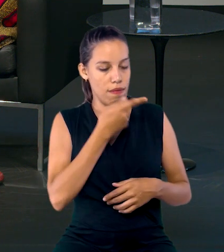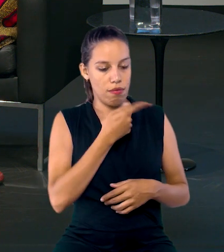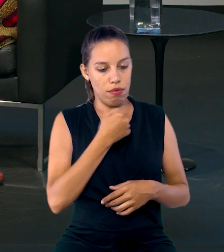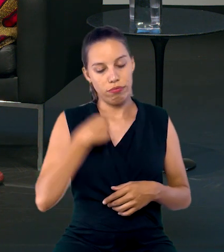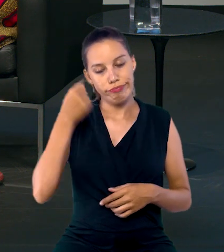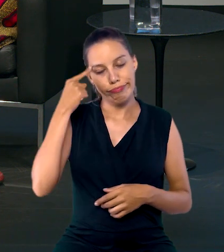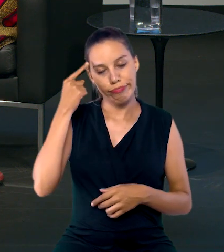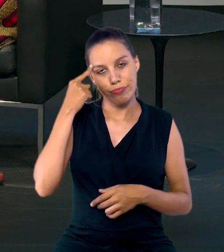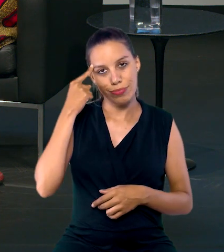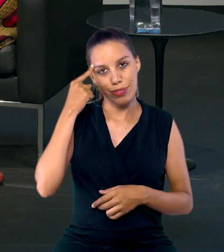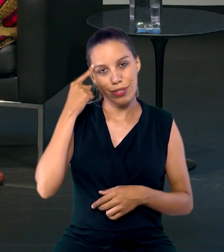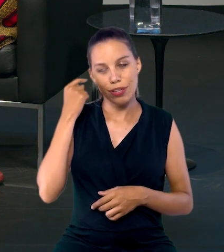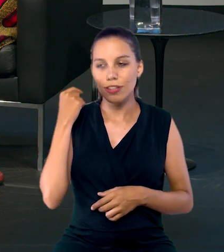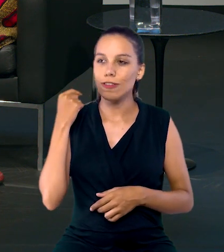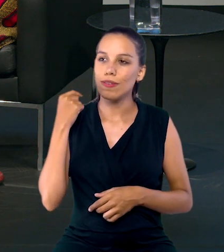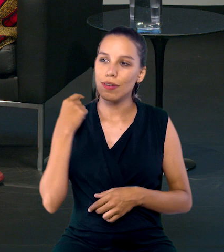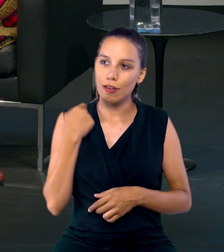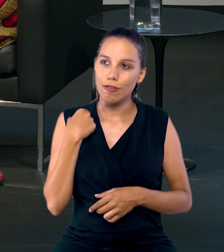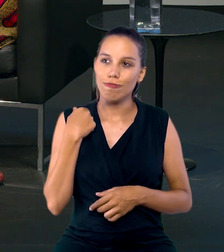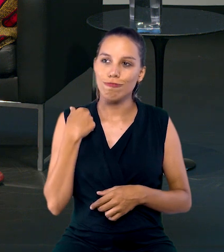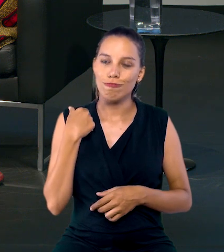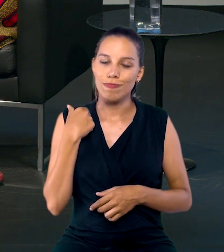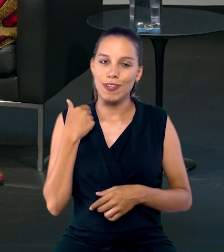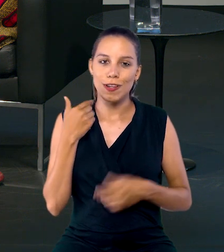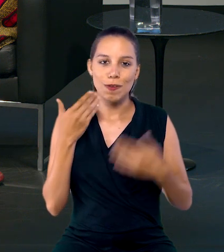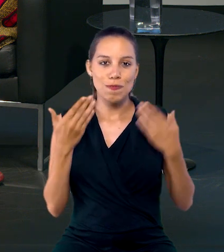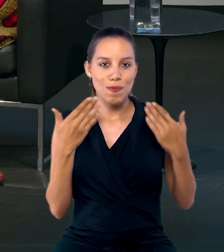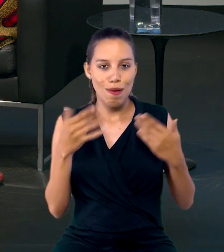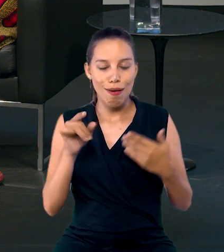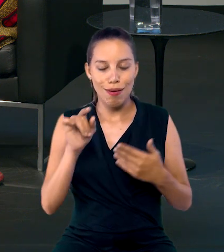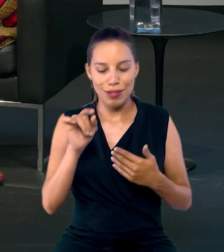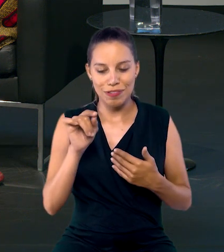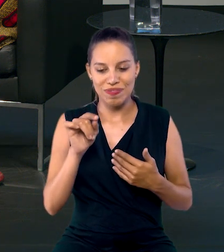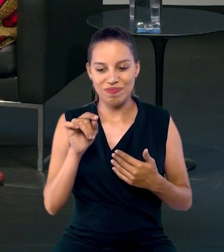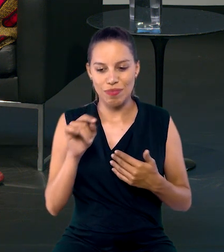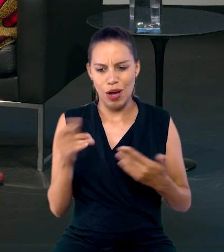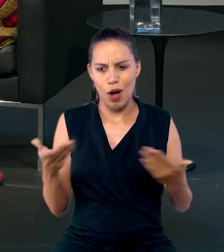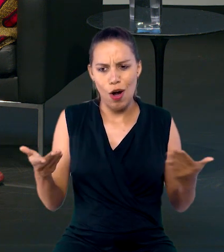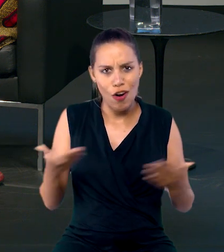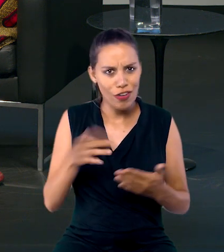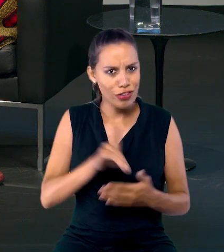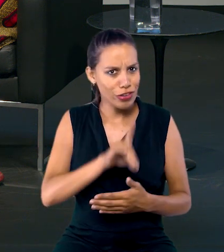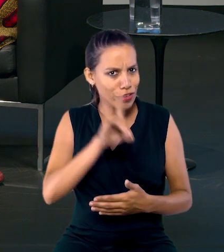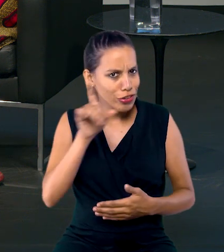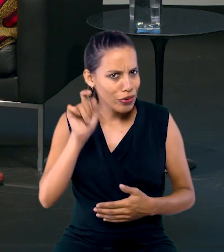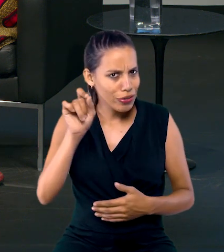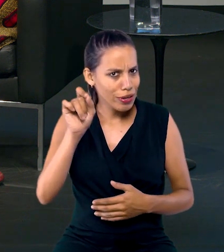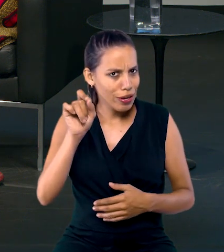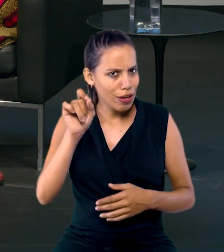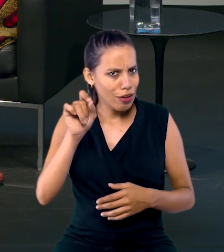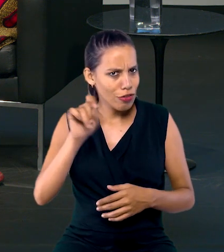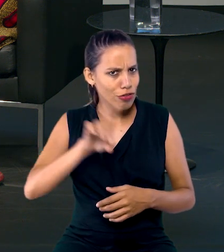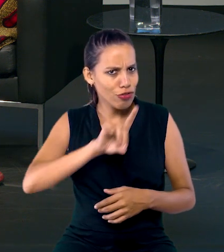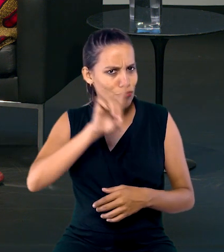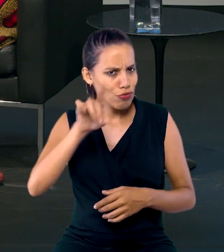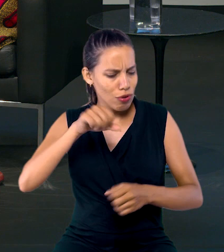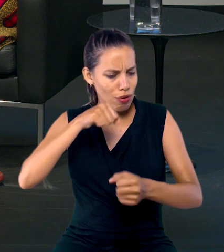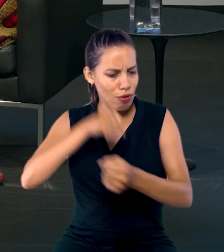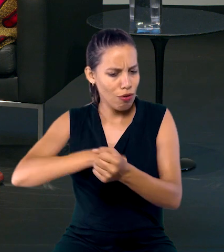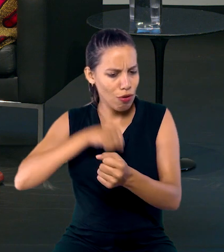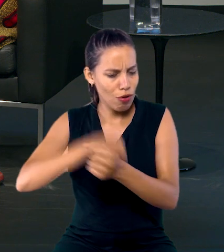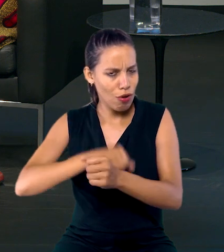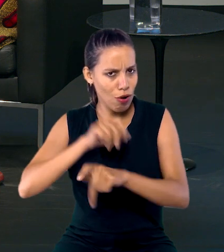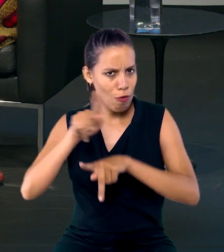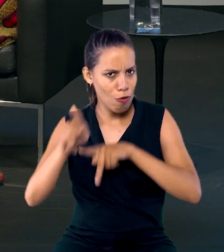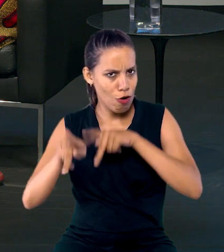Acabou sendo uma coincidência muito propícia, né, que hoje é o Dia Nacional de Luta dos Povos